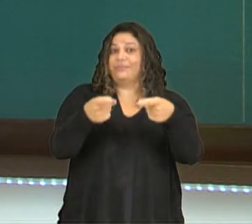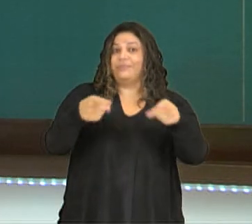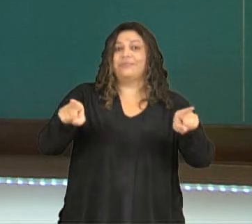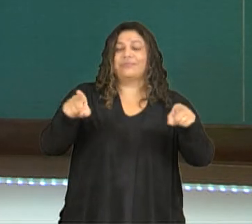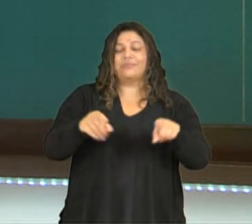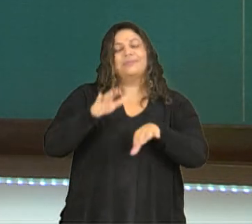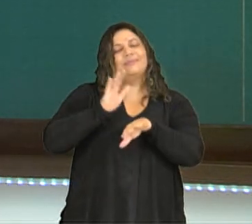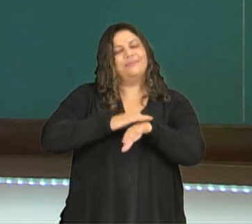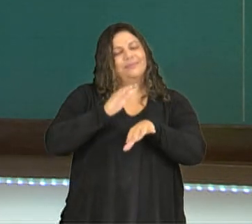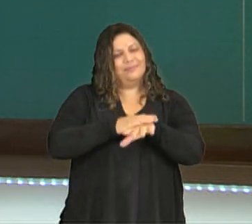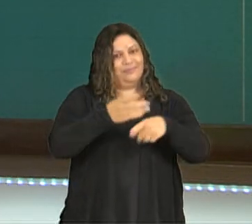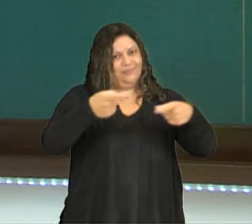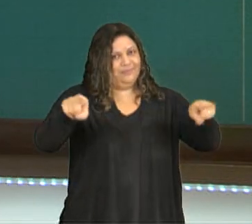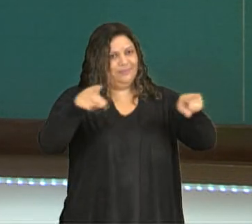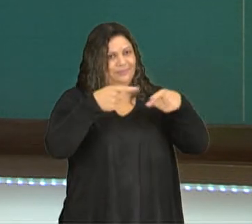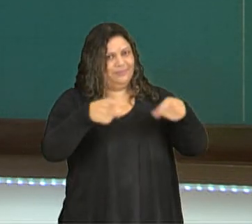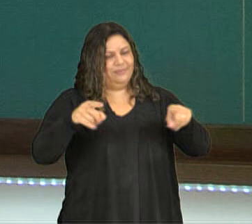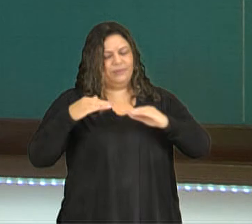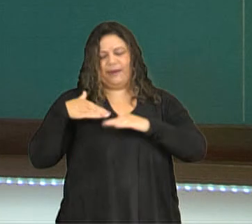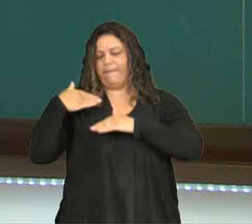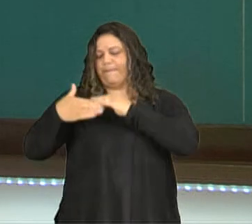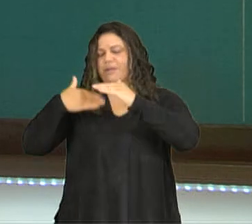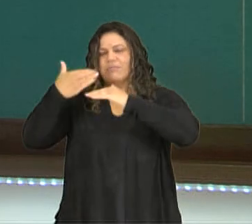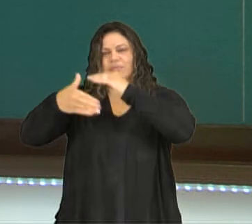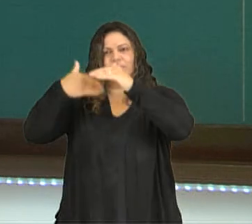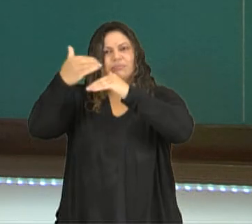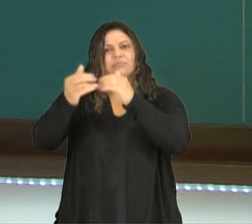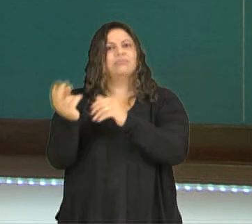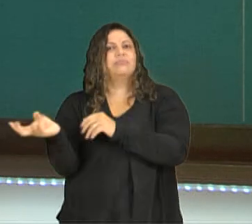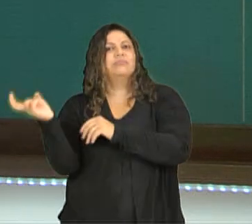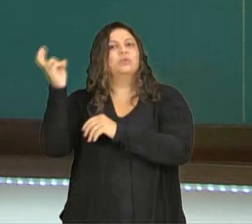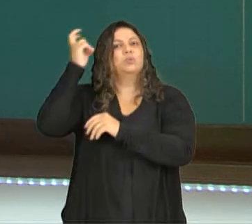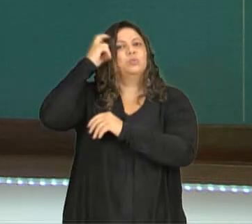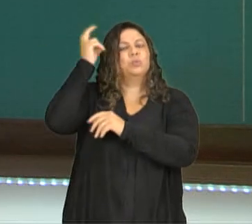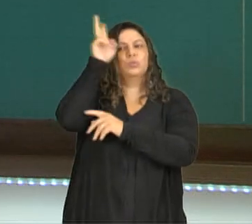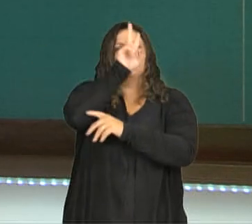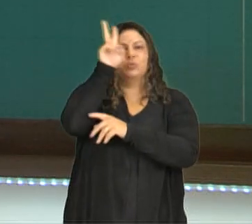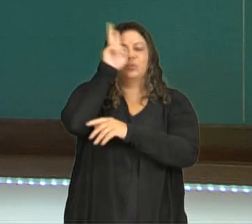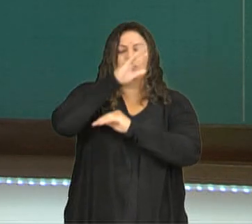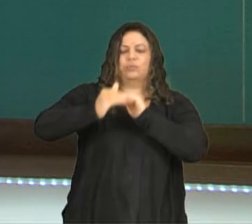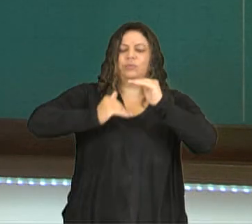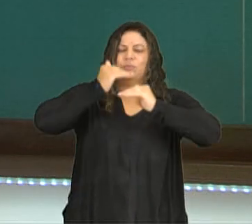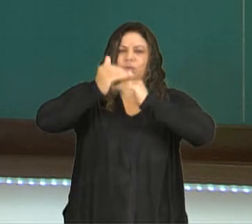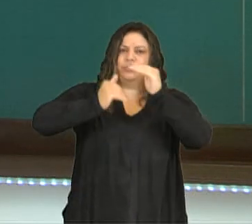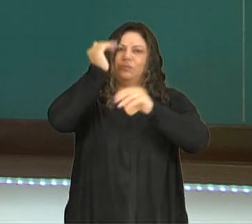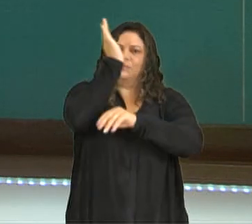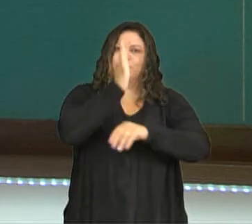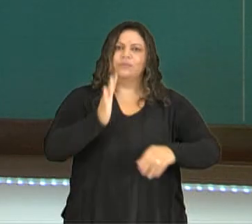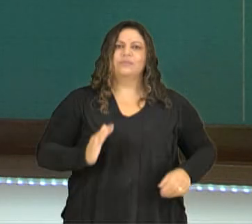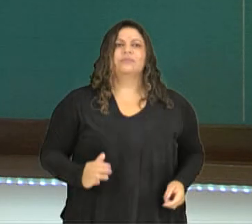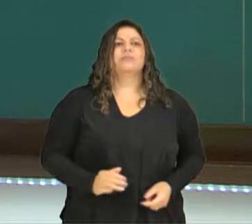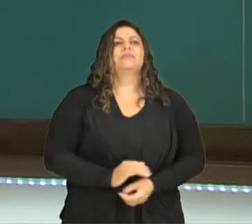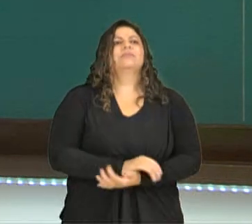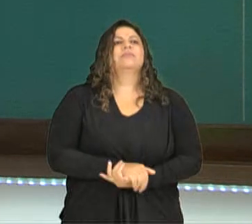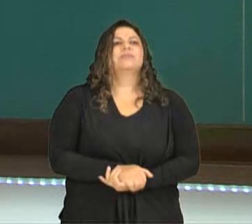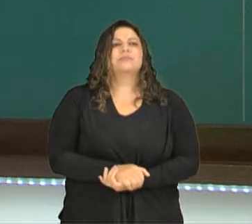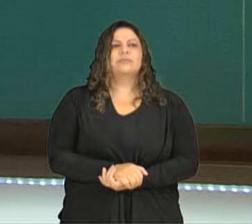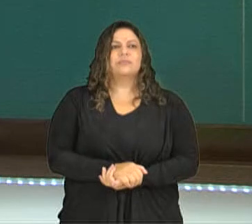um ritmo que contribuiu para a evolução cultural e histórica desenvolvida aqui no Brasil.